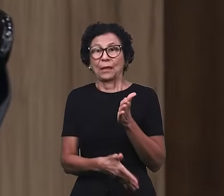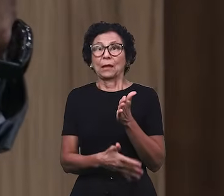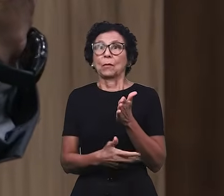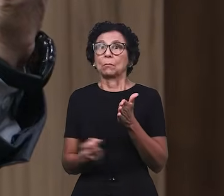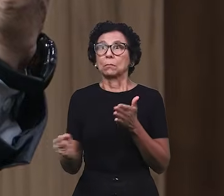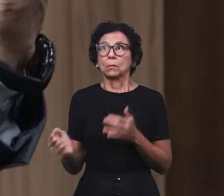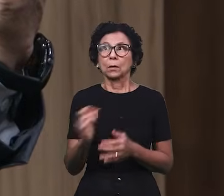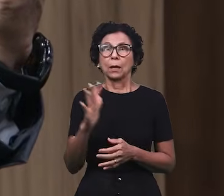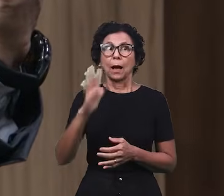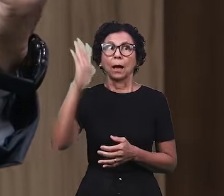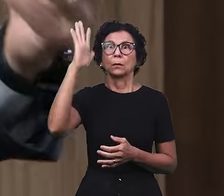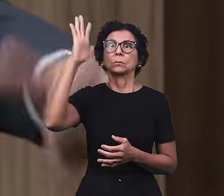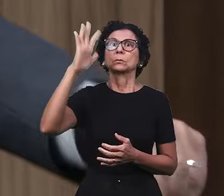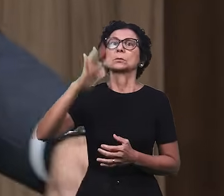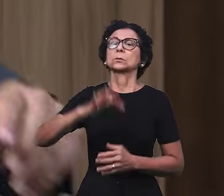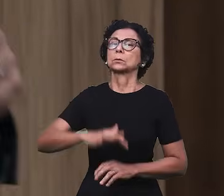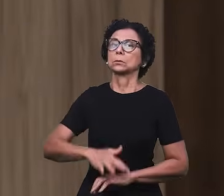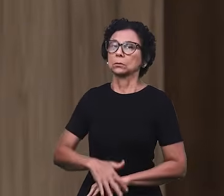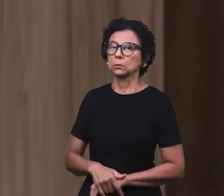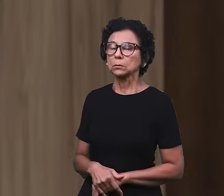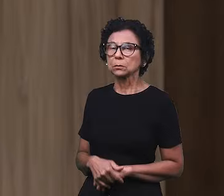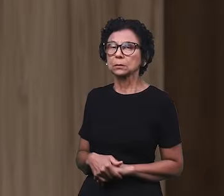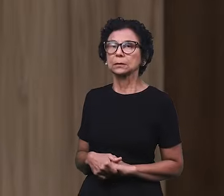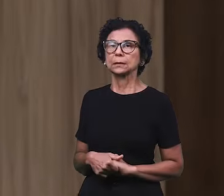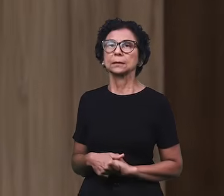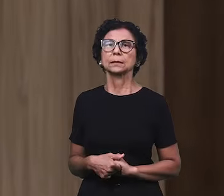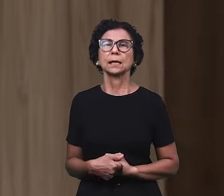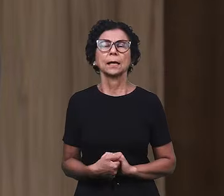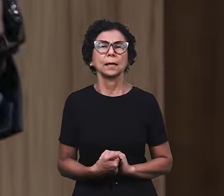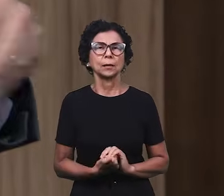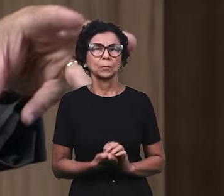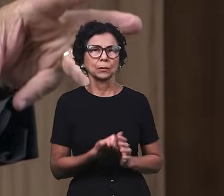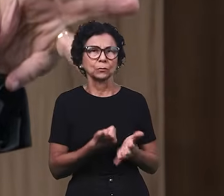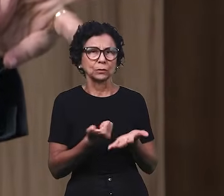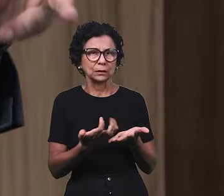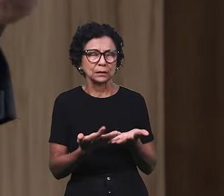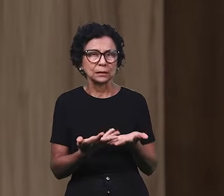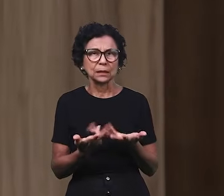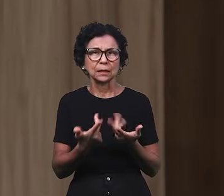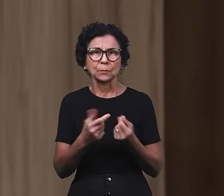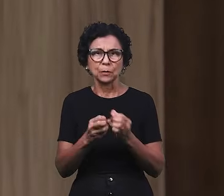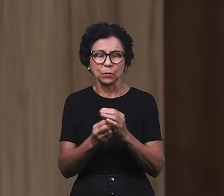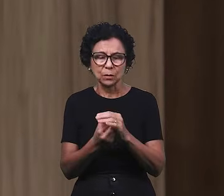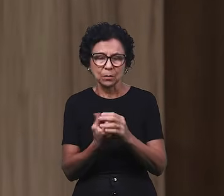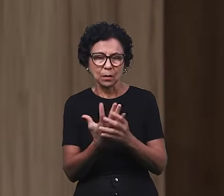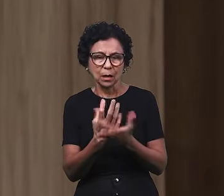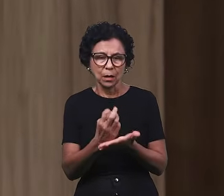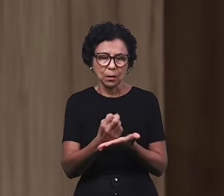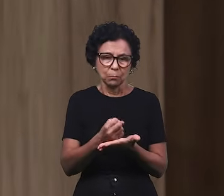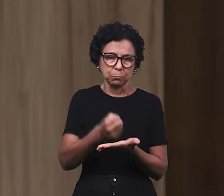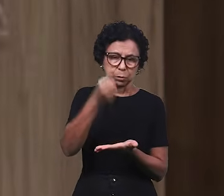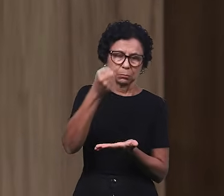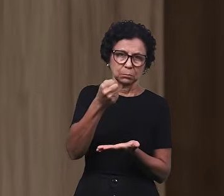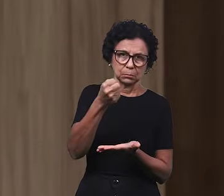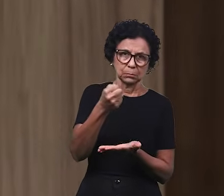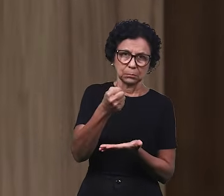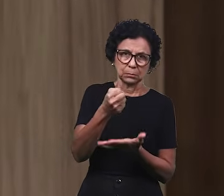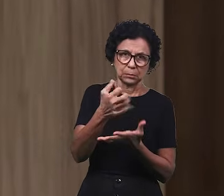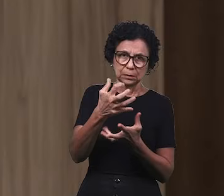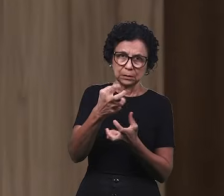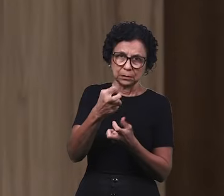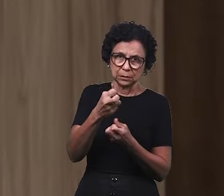eram caros, né? O processo de extração, os vegetais que eram usados